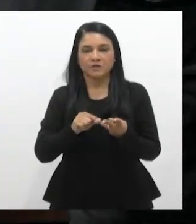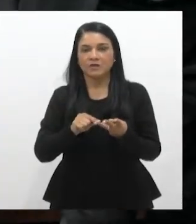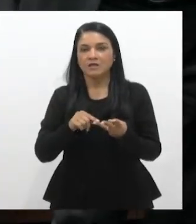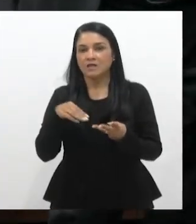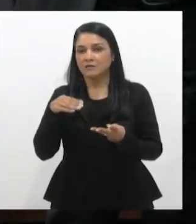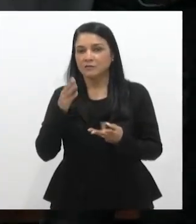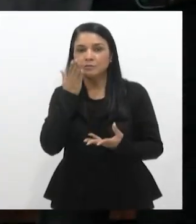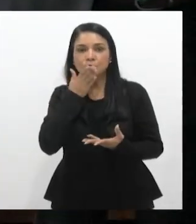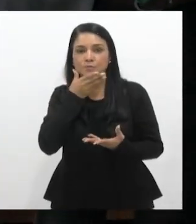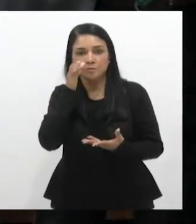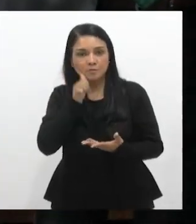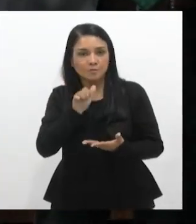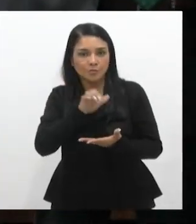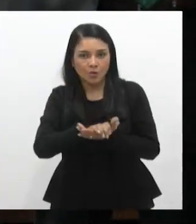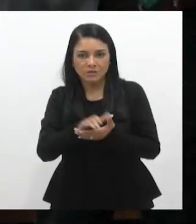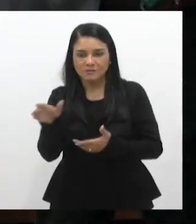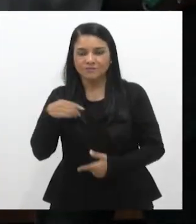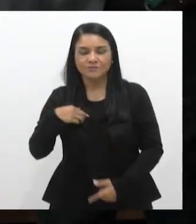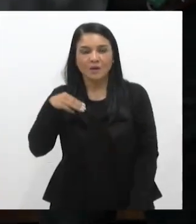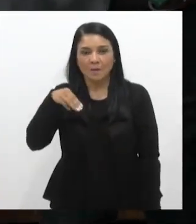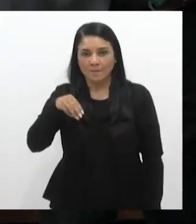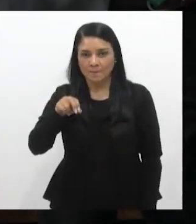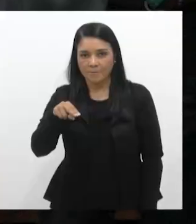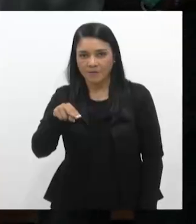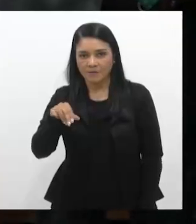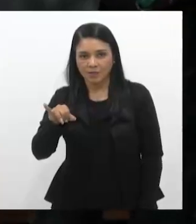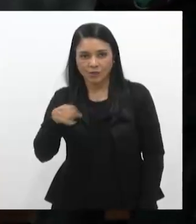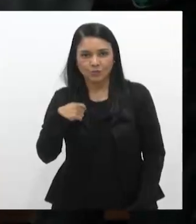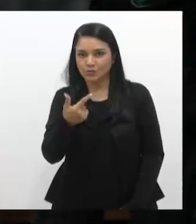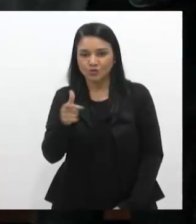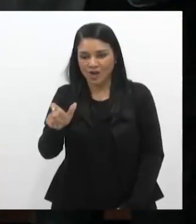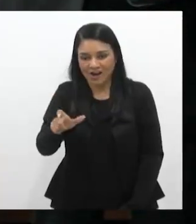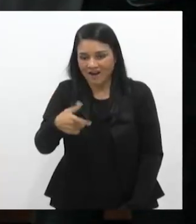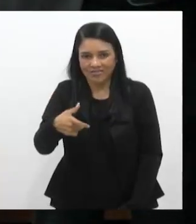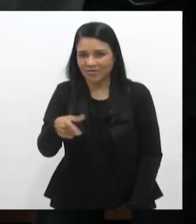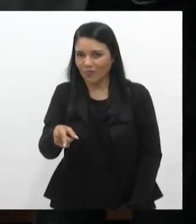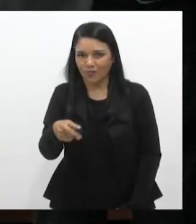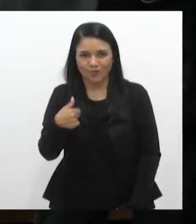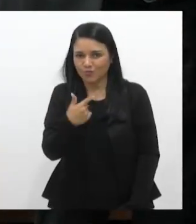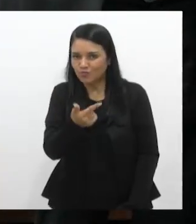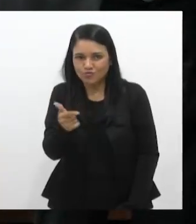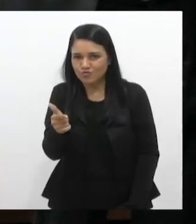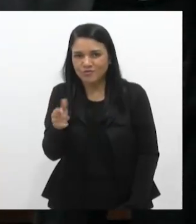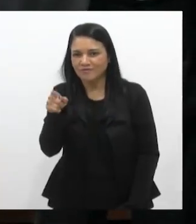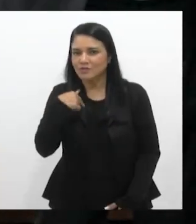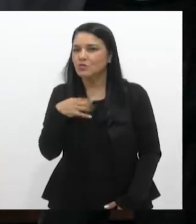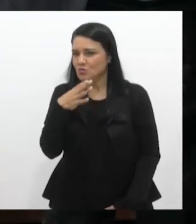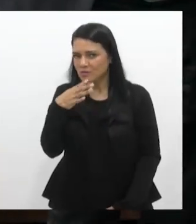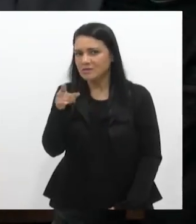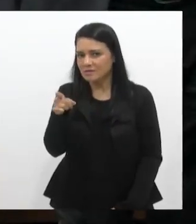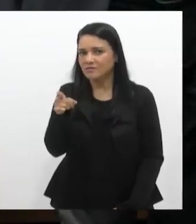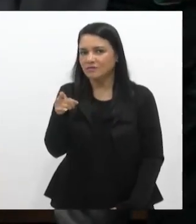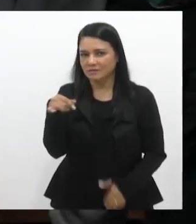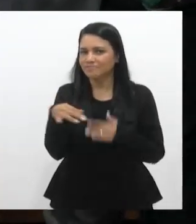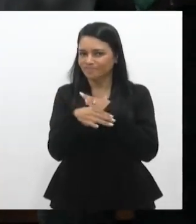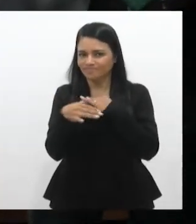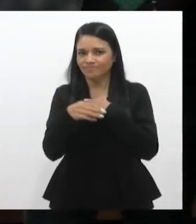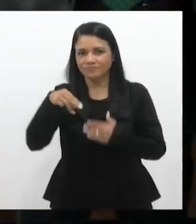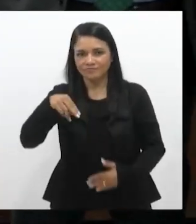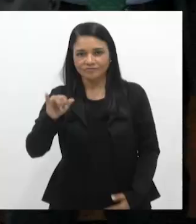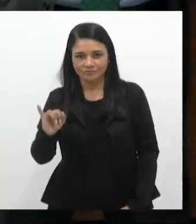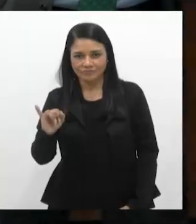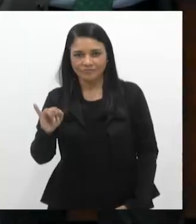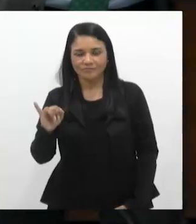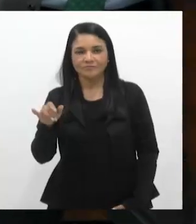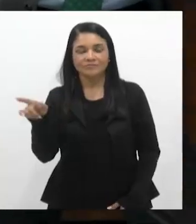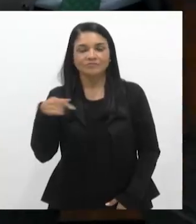era um cara, presidente, que ele não tinha nem cartão eletrônico. O senhor conheceu ele, teve com ele lá na nossa cidade. É um cara que, quando falava